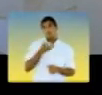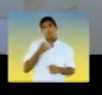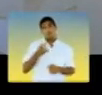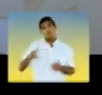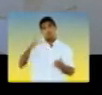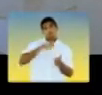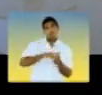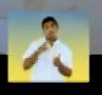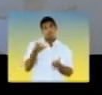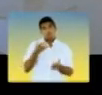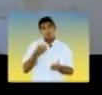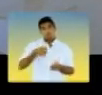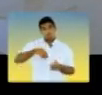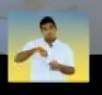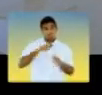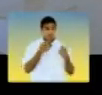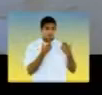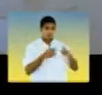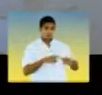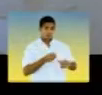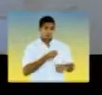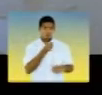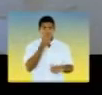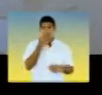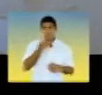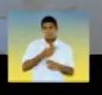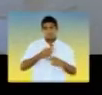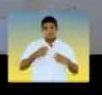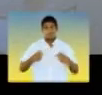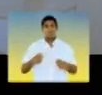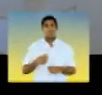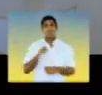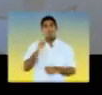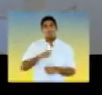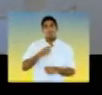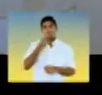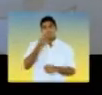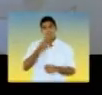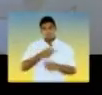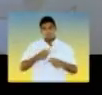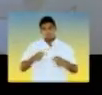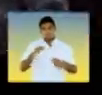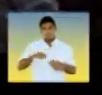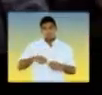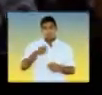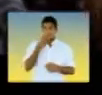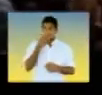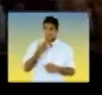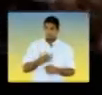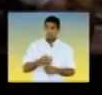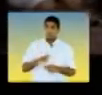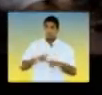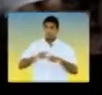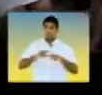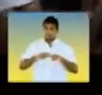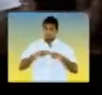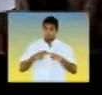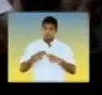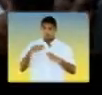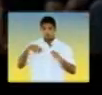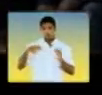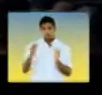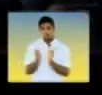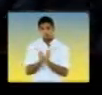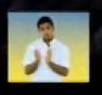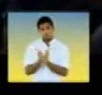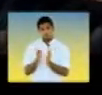centro, eu quero ir lá pro Espaço Vida, que lá é muito bom, não sei o quê. Fala muita coisa boa daqui. E através dessa equipe,